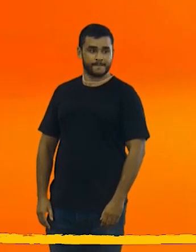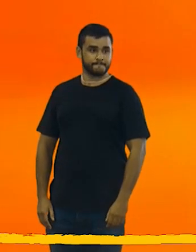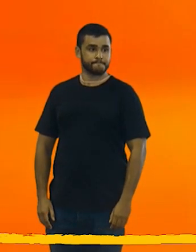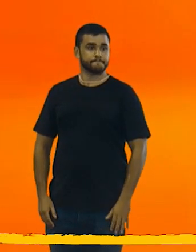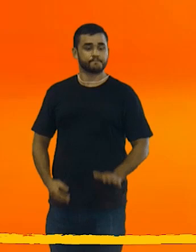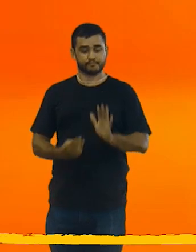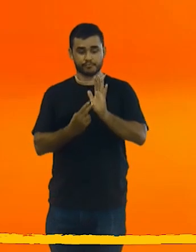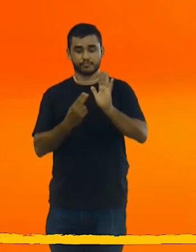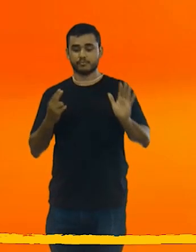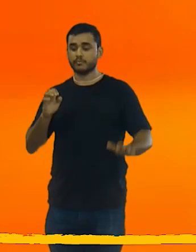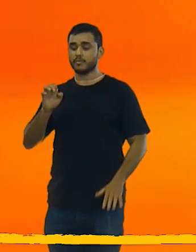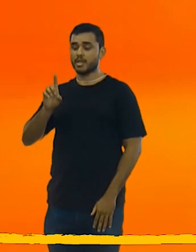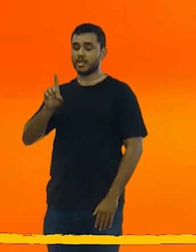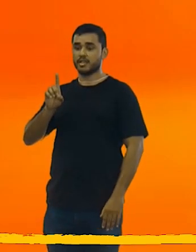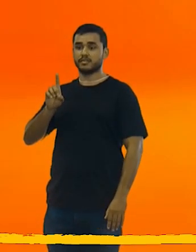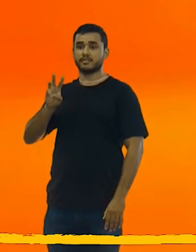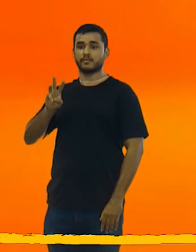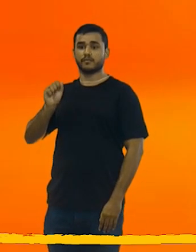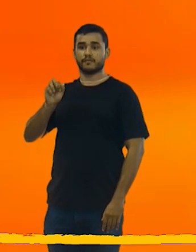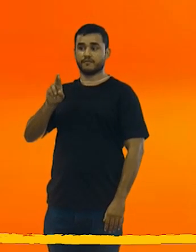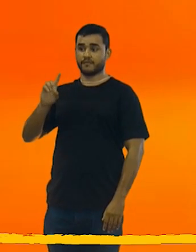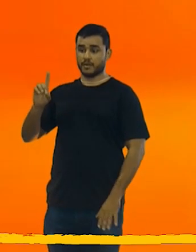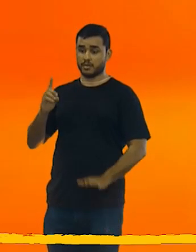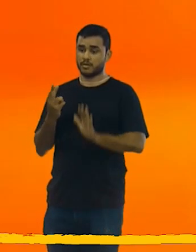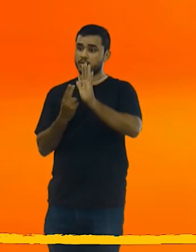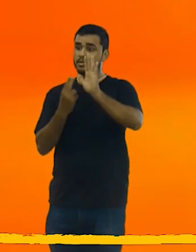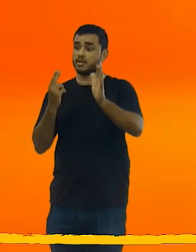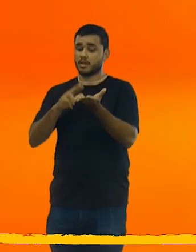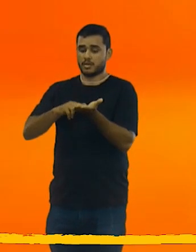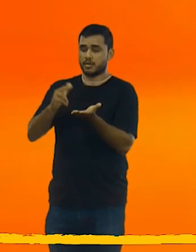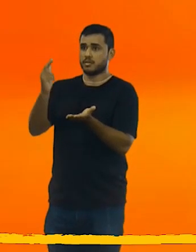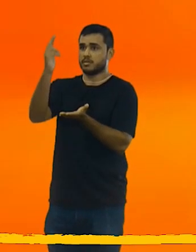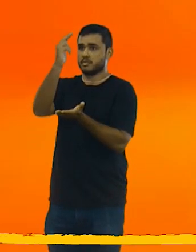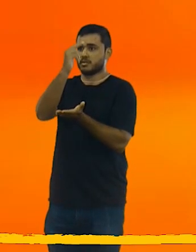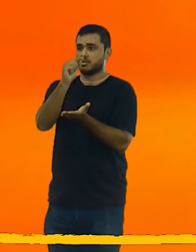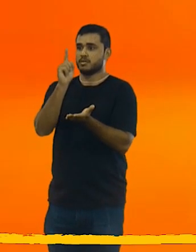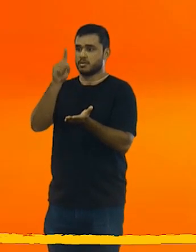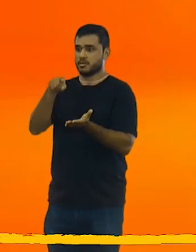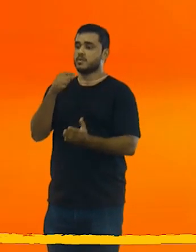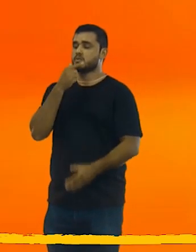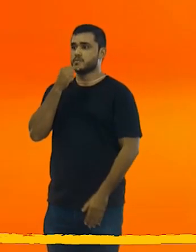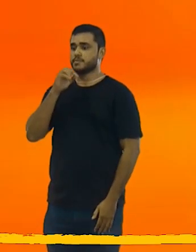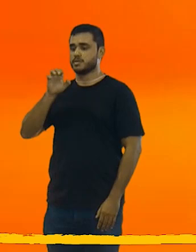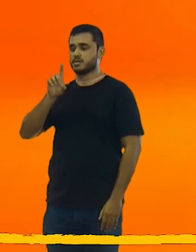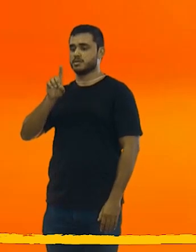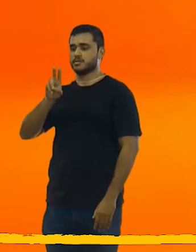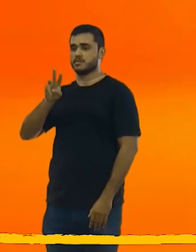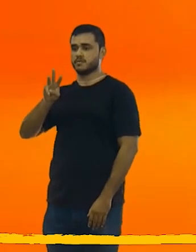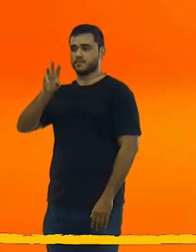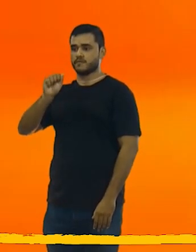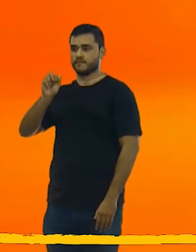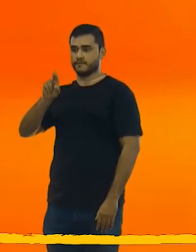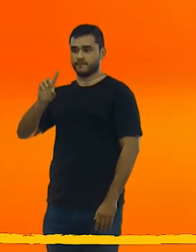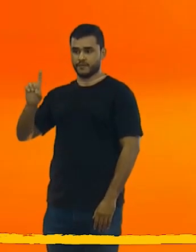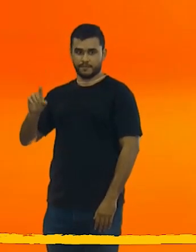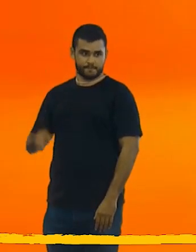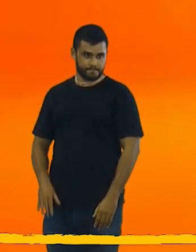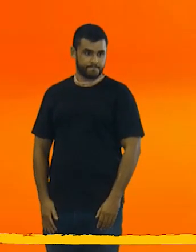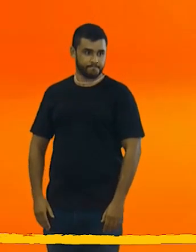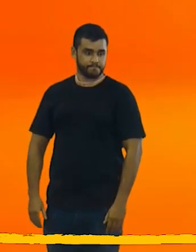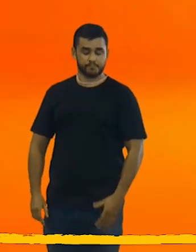M-U-N-C-H. Edvard Munch. O grito, principal nome do expressionismo. Me dá uma palavra e